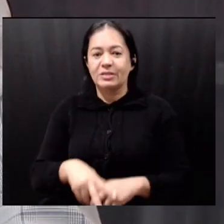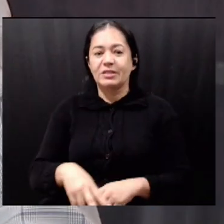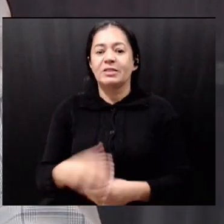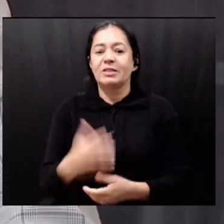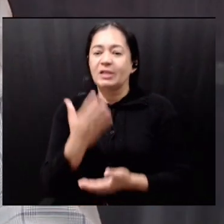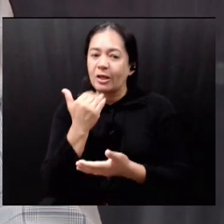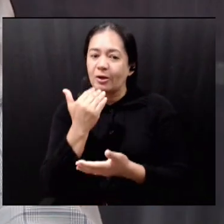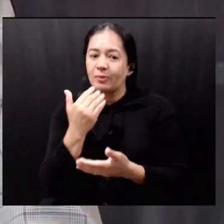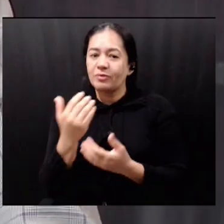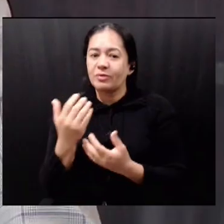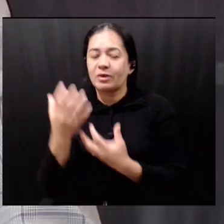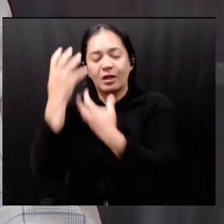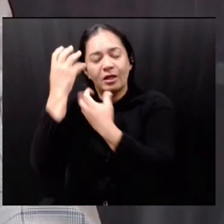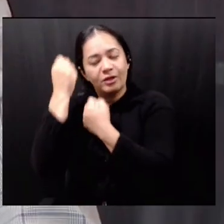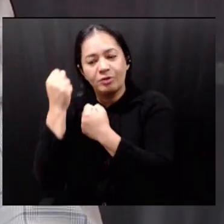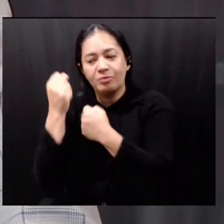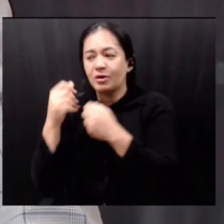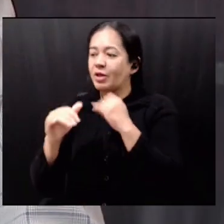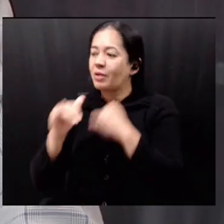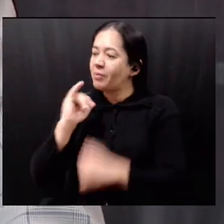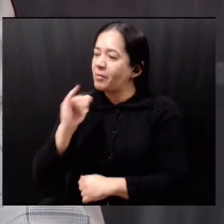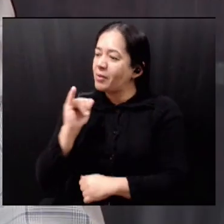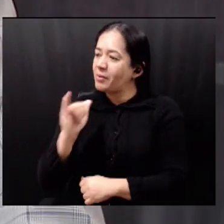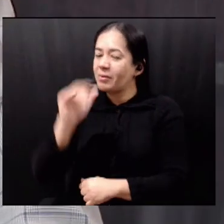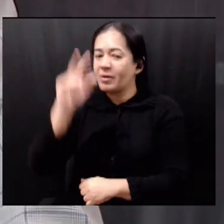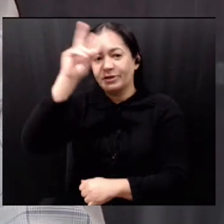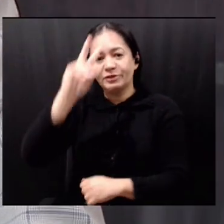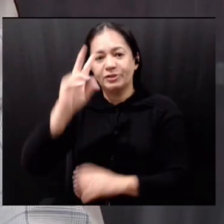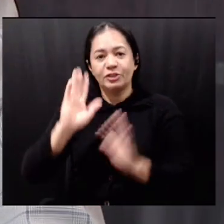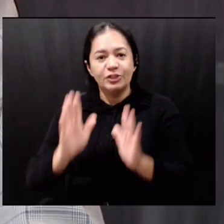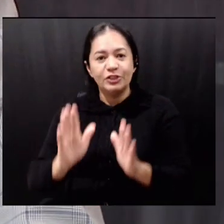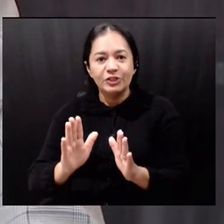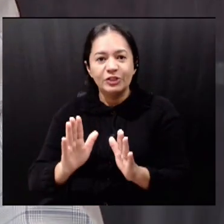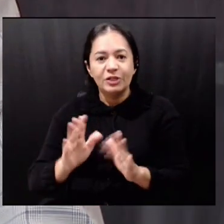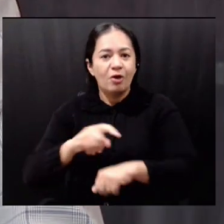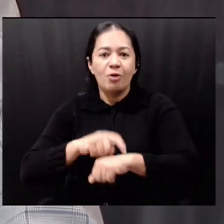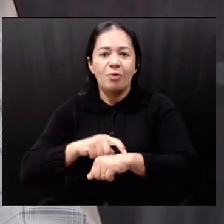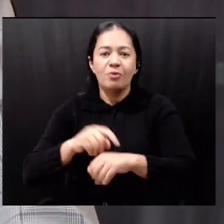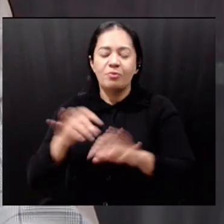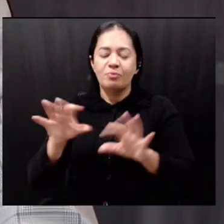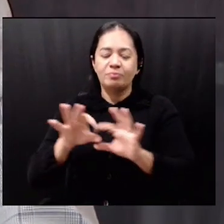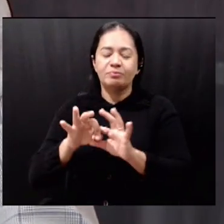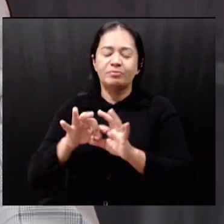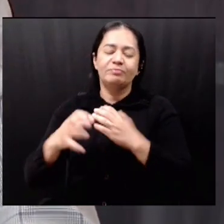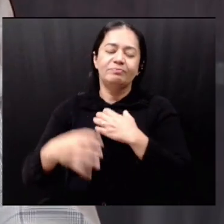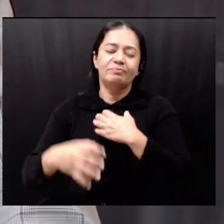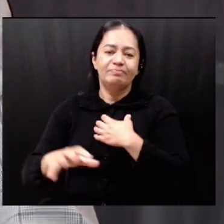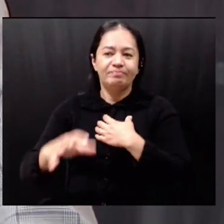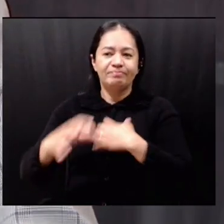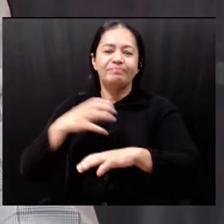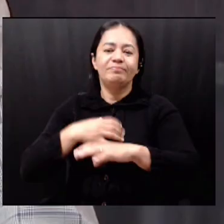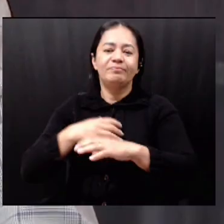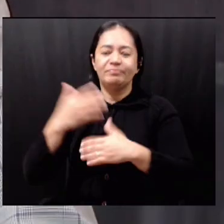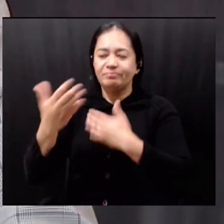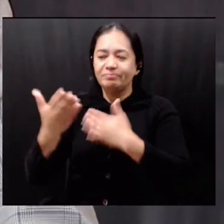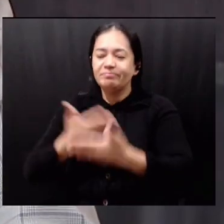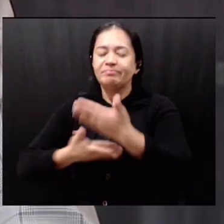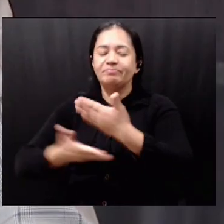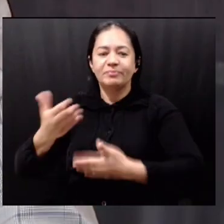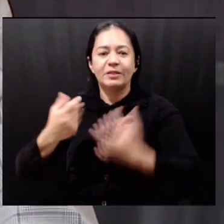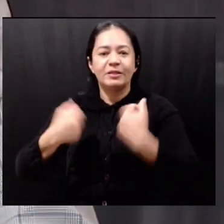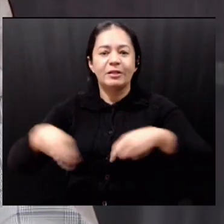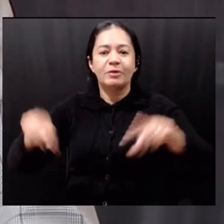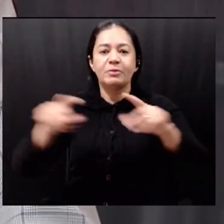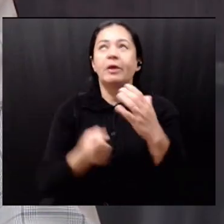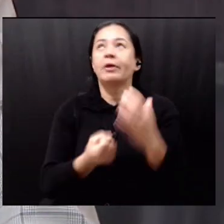de conversar, de trocar sobre aquele dia, já é um momento ali de muito afeto, de muita troca, né? Então não precisa criar muitas coisas ali. No momento